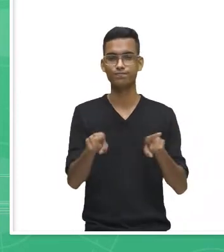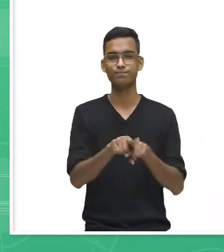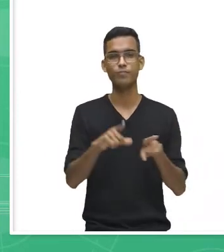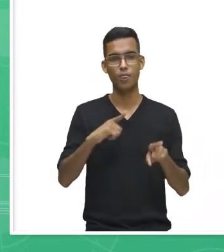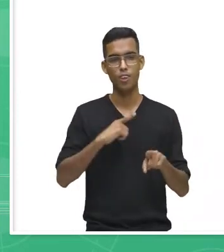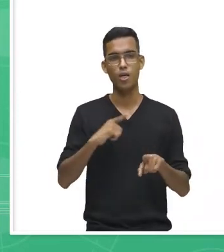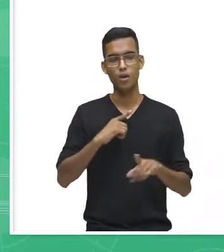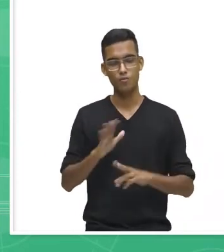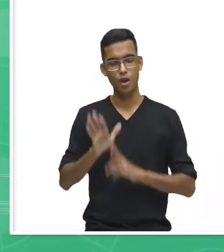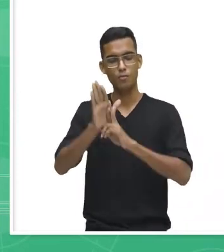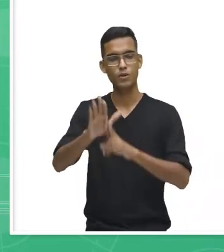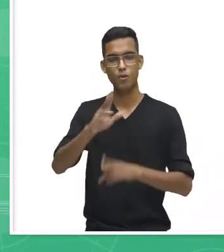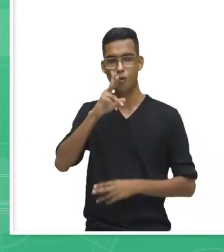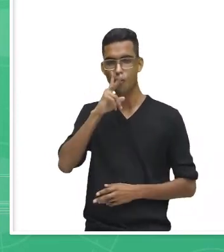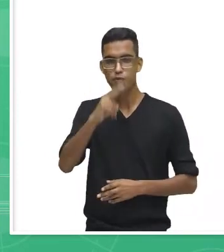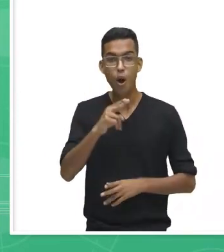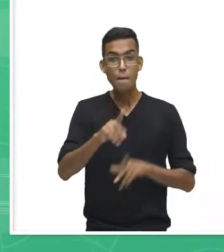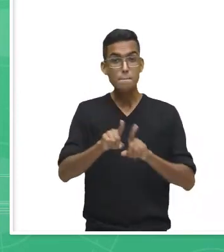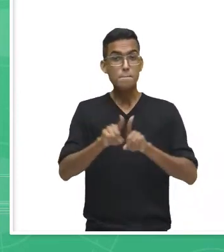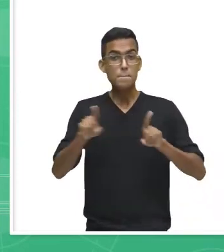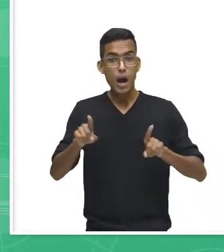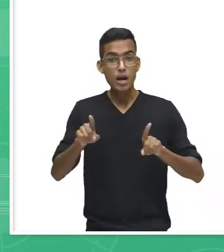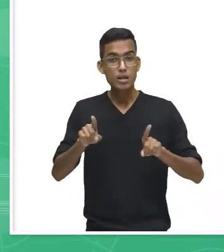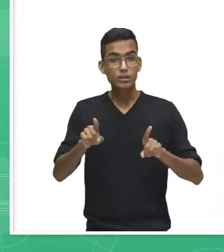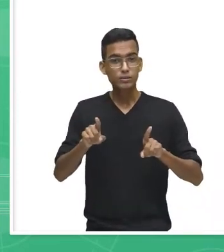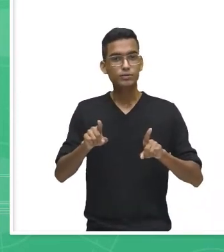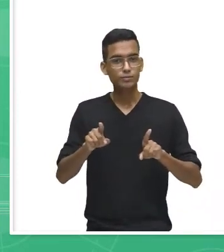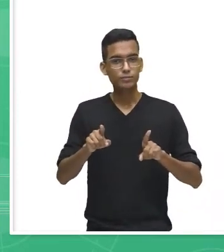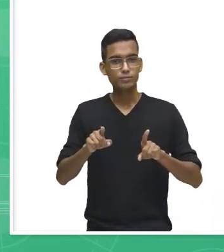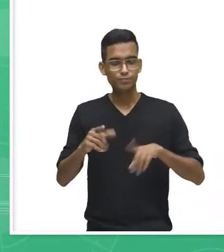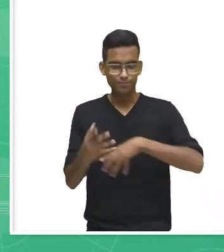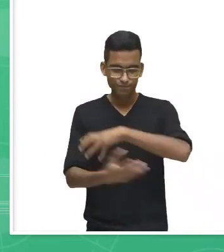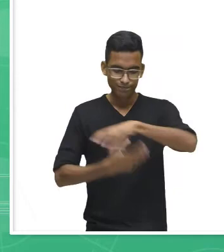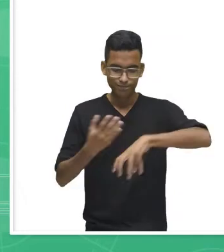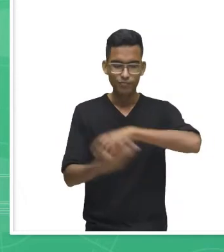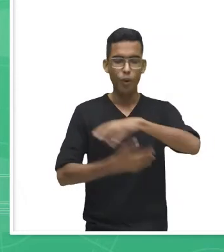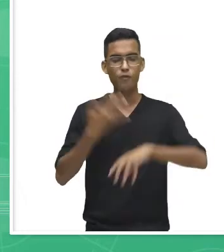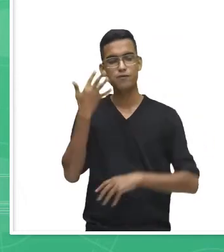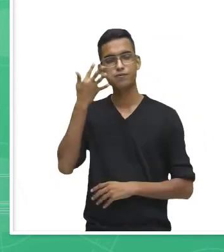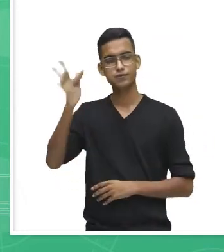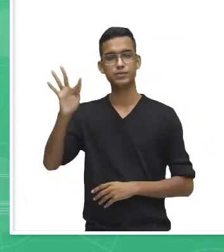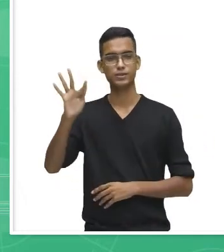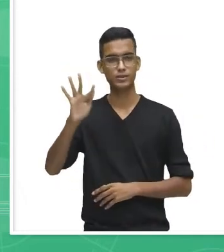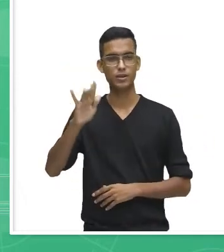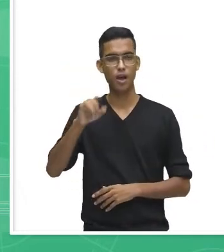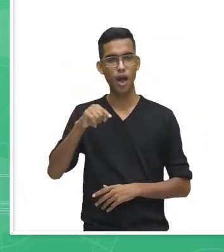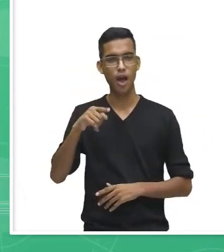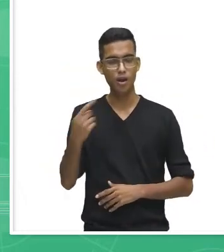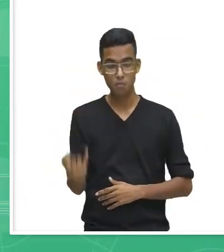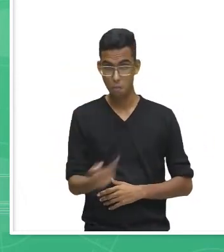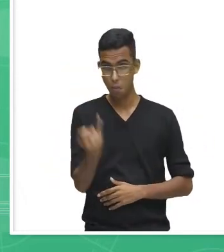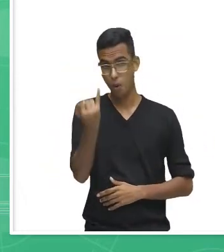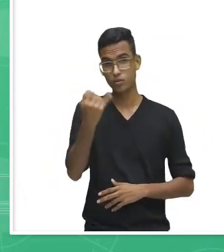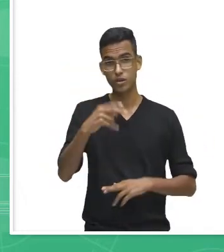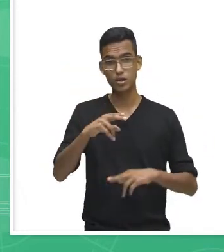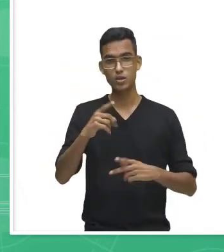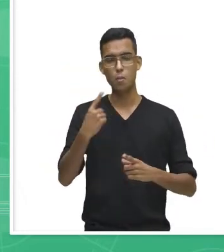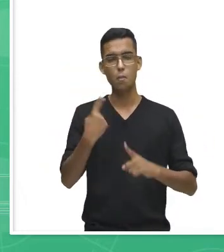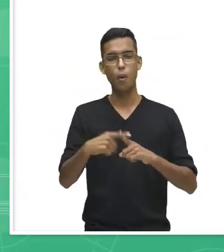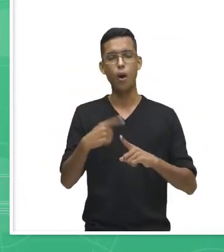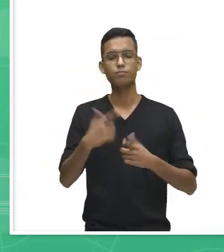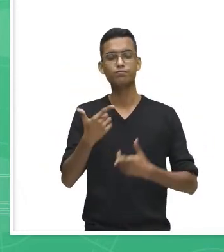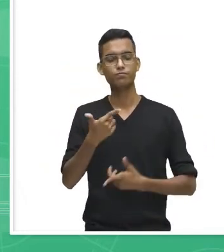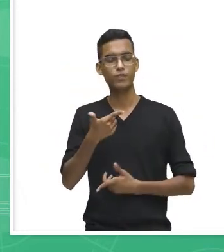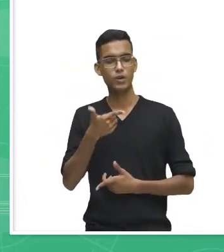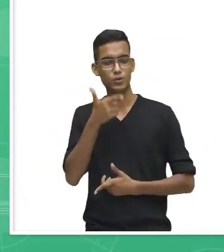nesse sentido, mas a Revolução Francesa, ela ganha destaque porque ela vai, né, transformar essa